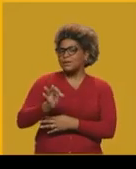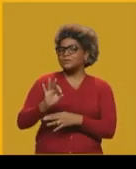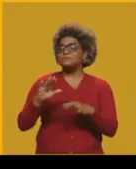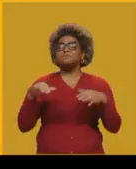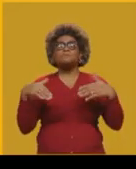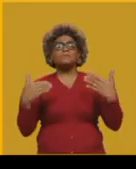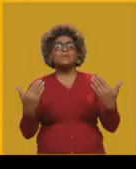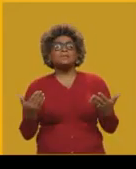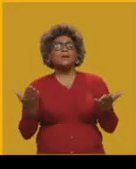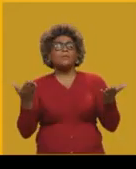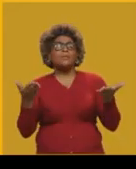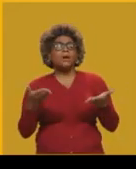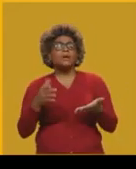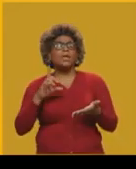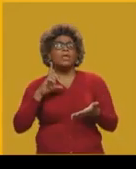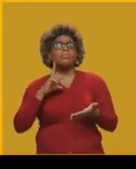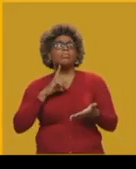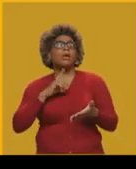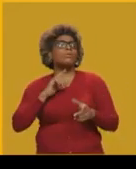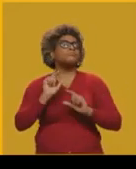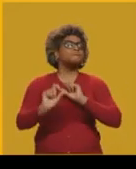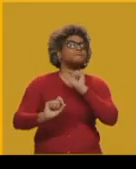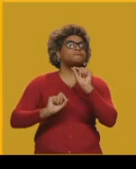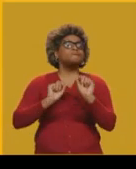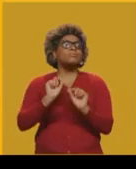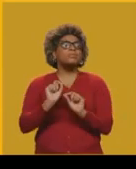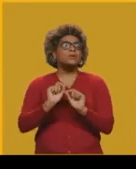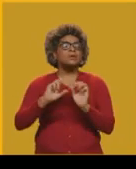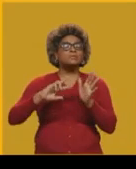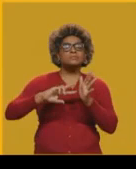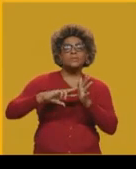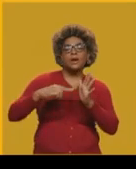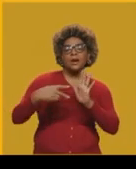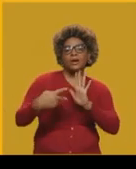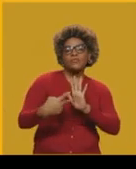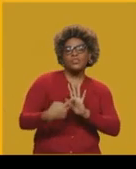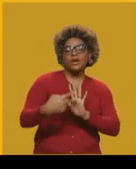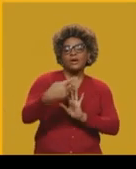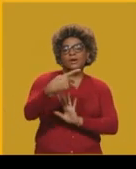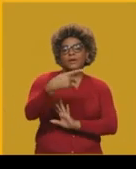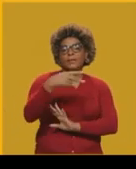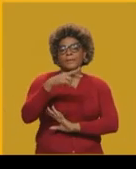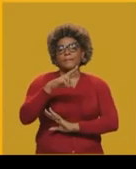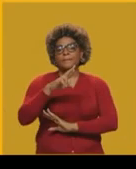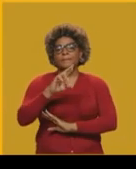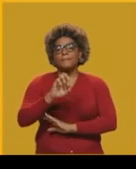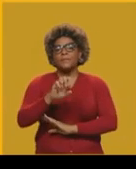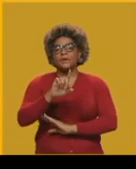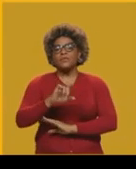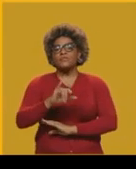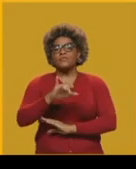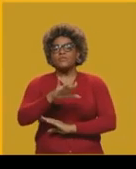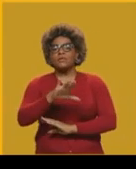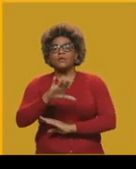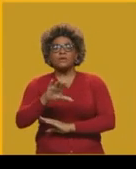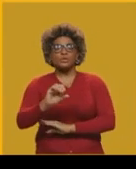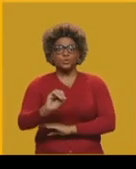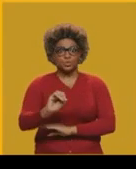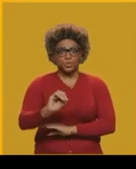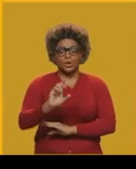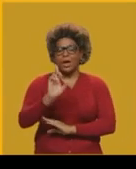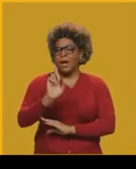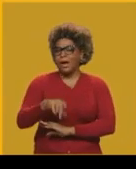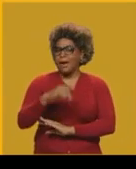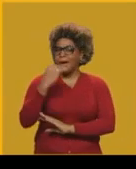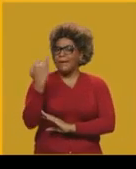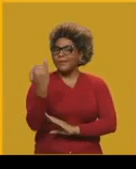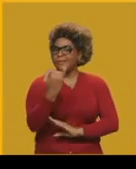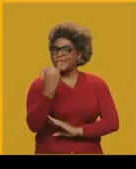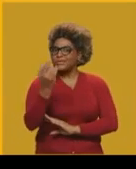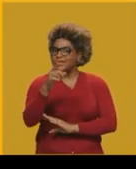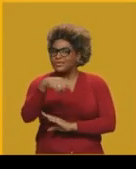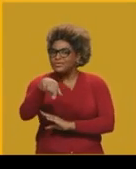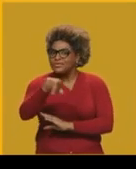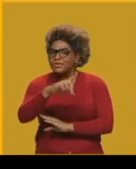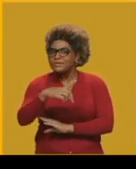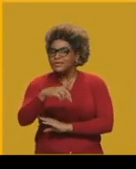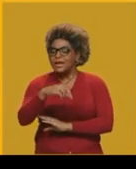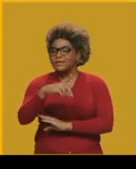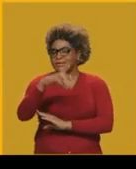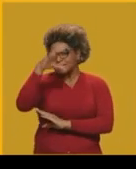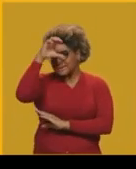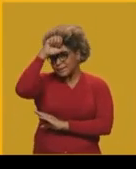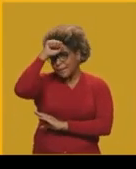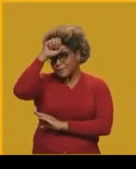prefixo, lembrando que é muito importante vocês trabalharem esse prefixo, porque não precisa que vocês